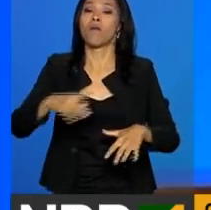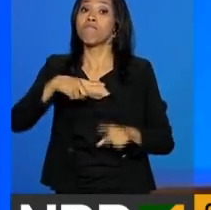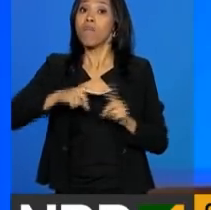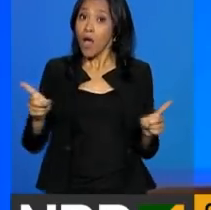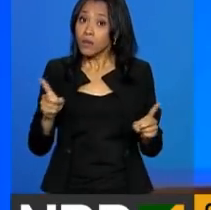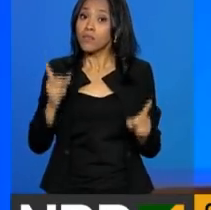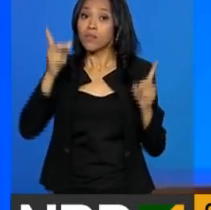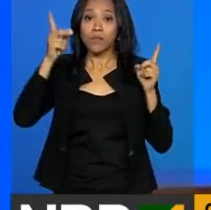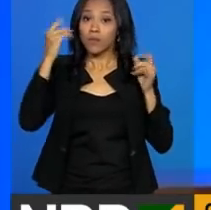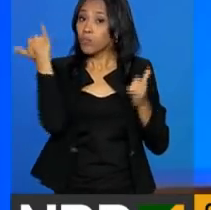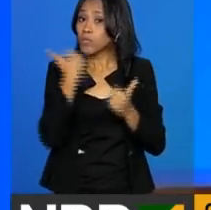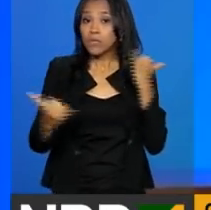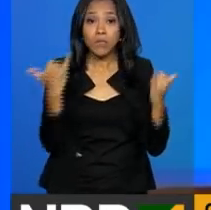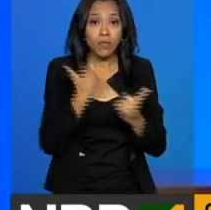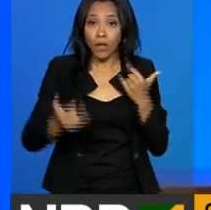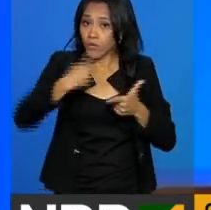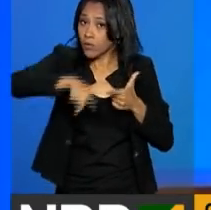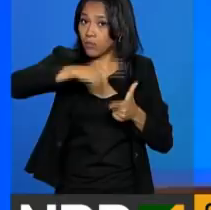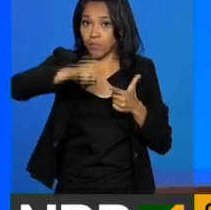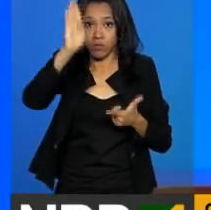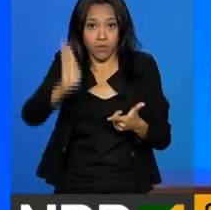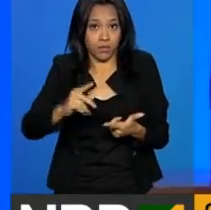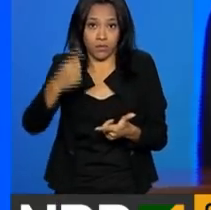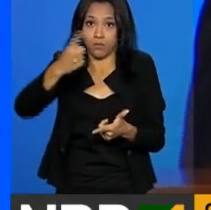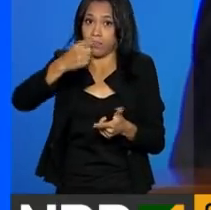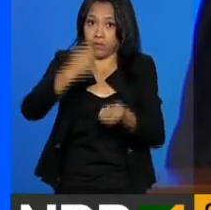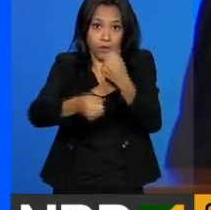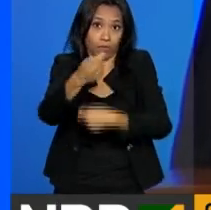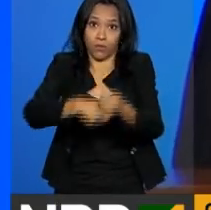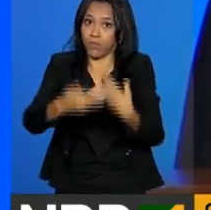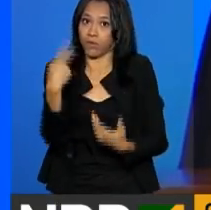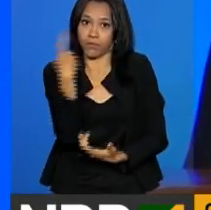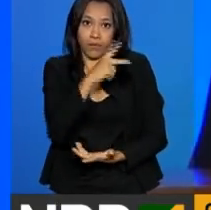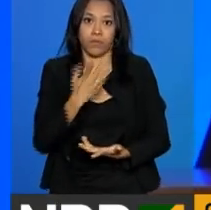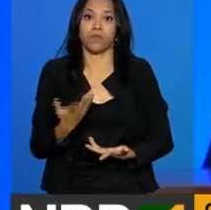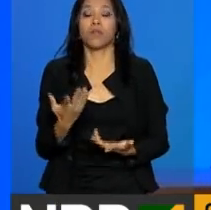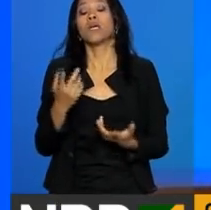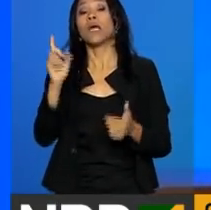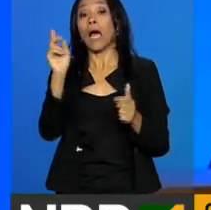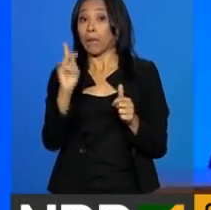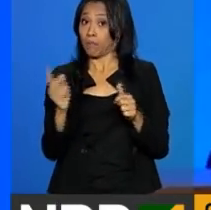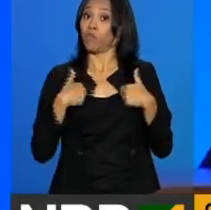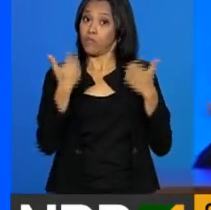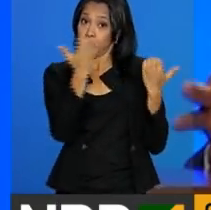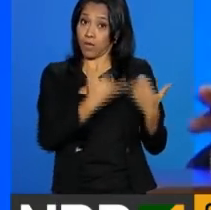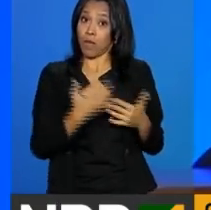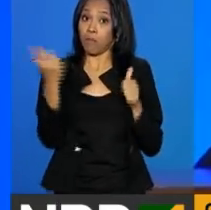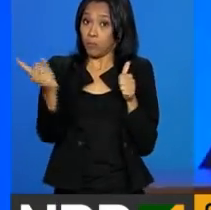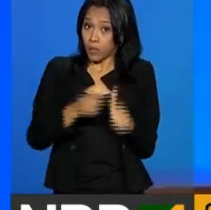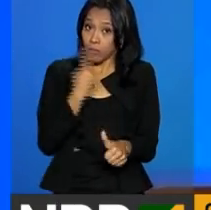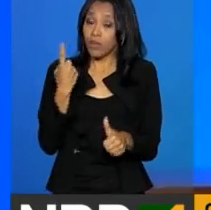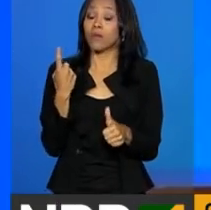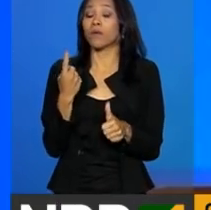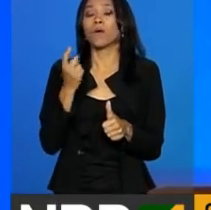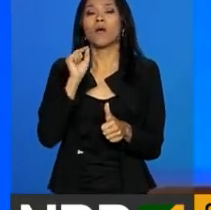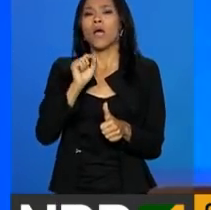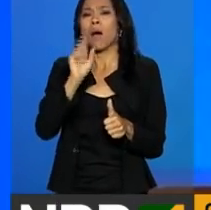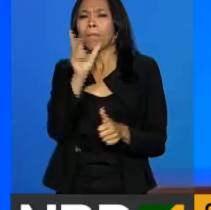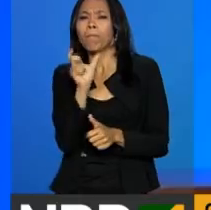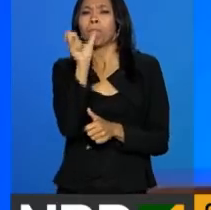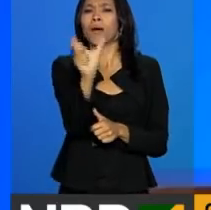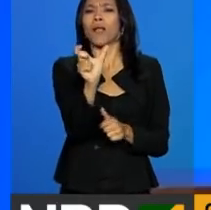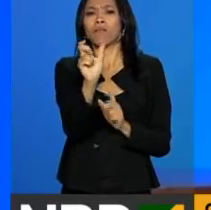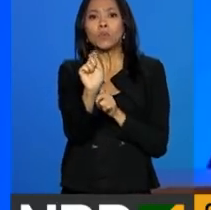precisamente os problemas econômicos do brasil eu disse olha em primeiro lugar nós estabelecemos essa é uma das palavras chaves do nosso governo a